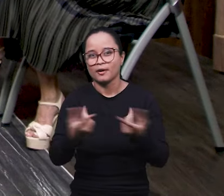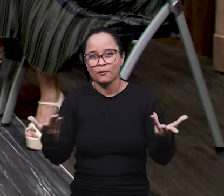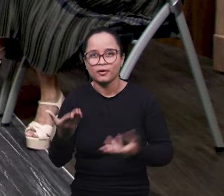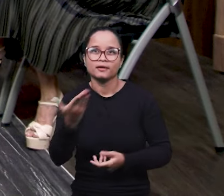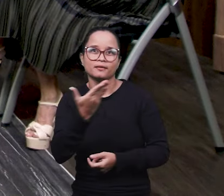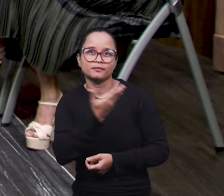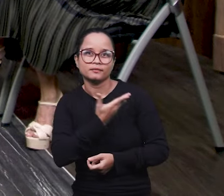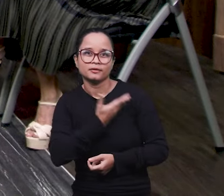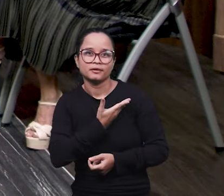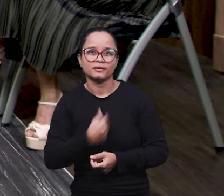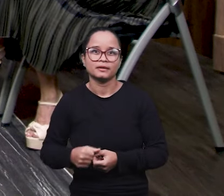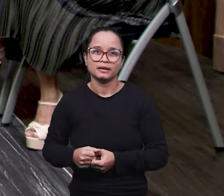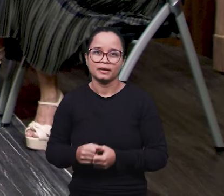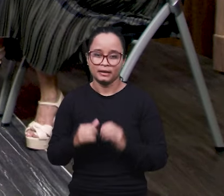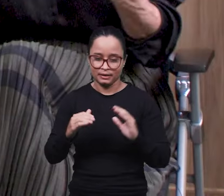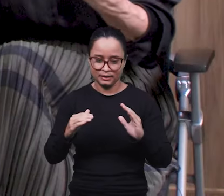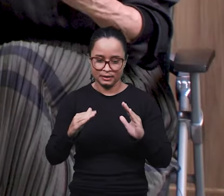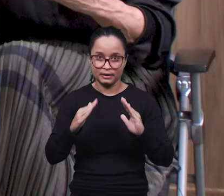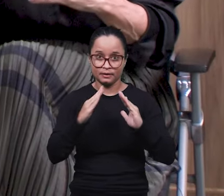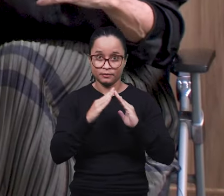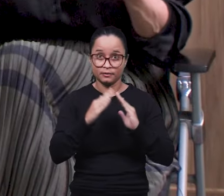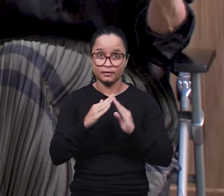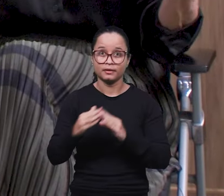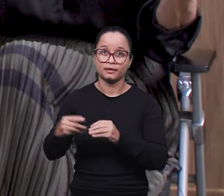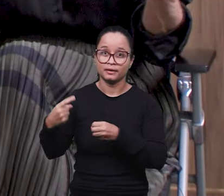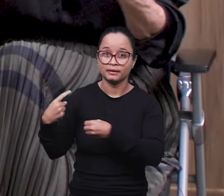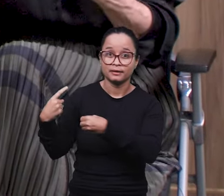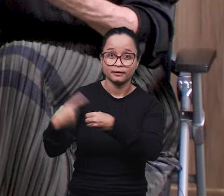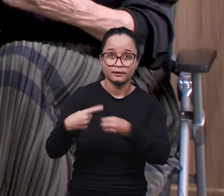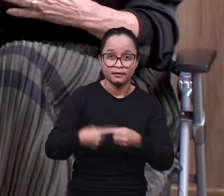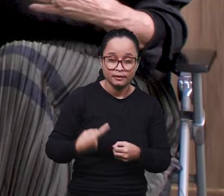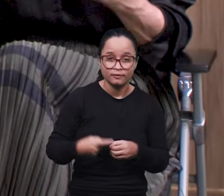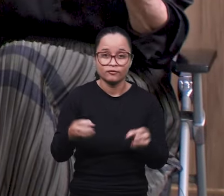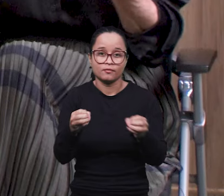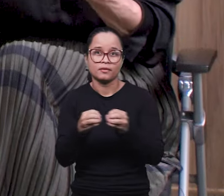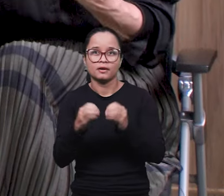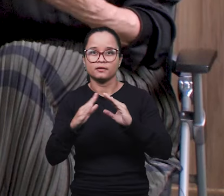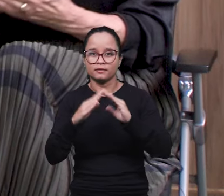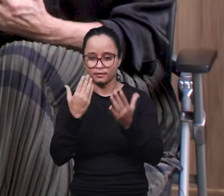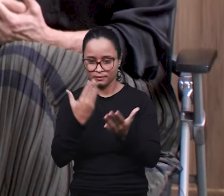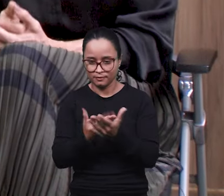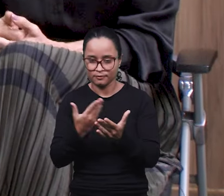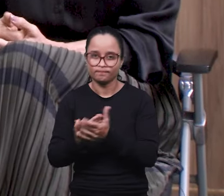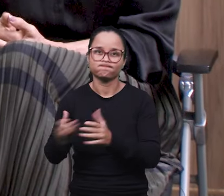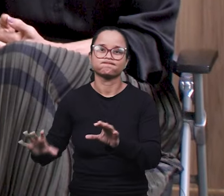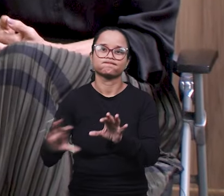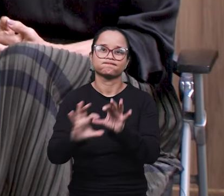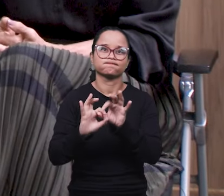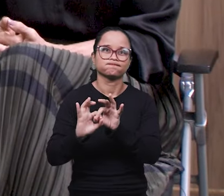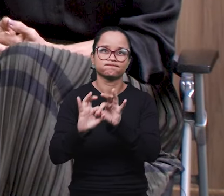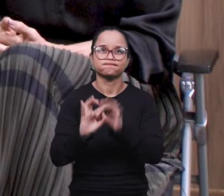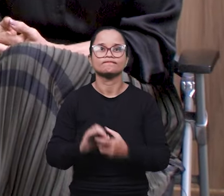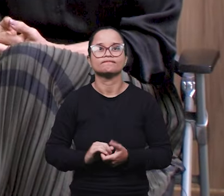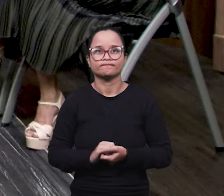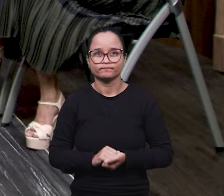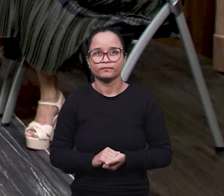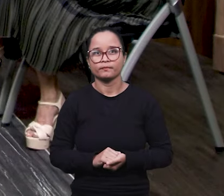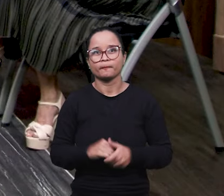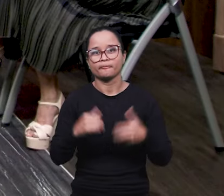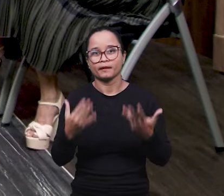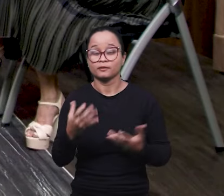moram na mesma cidade próximo da escola né porque tem que ter toda uma Harmonia né E então um